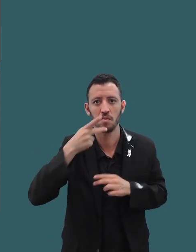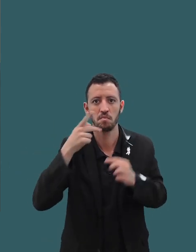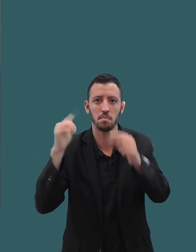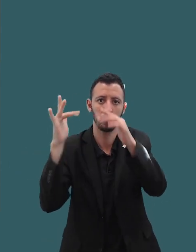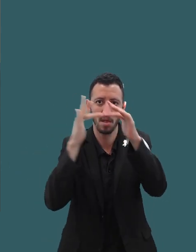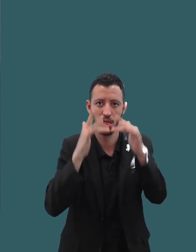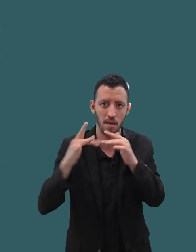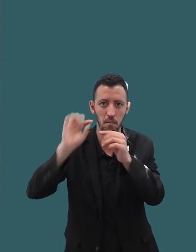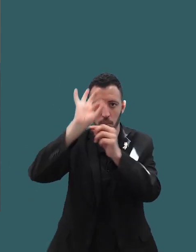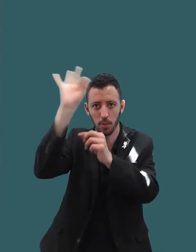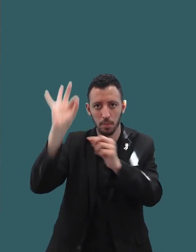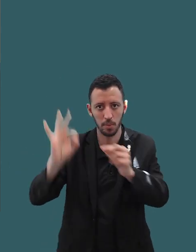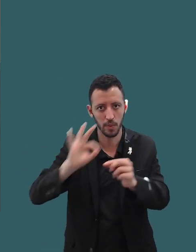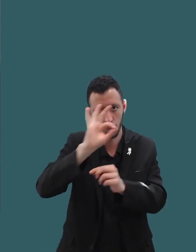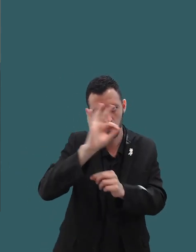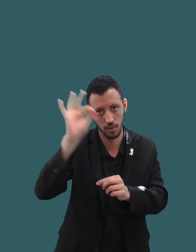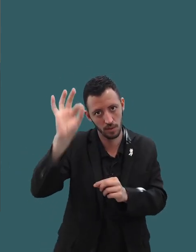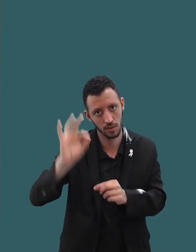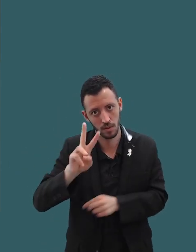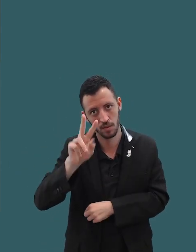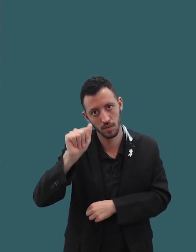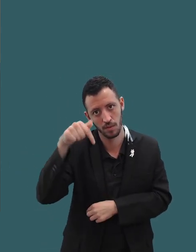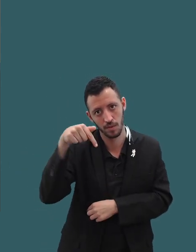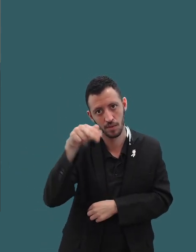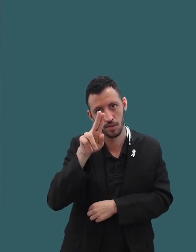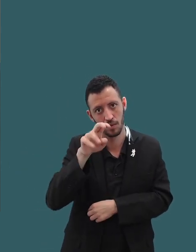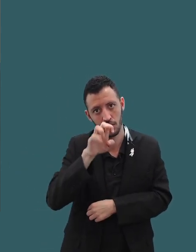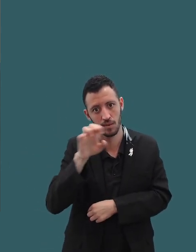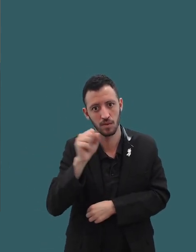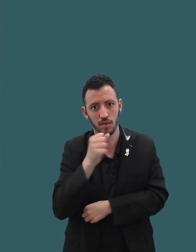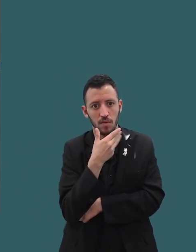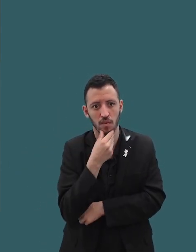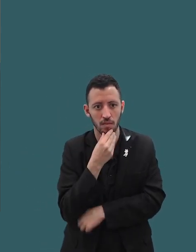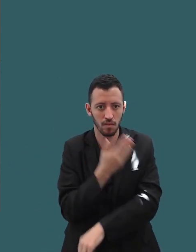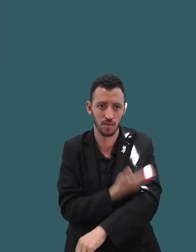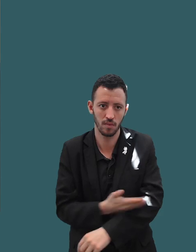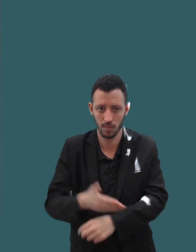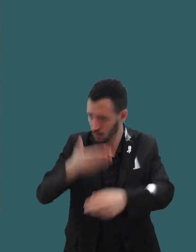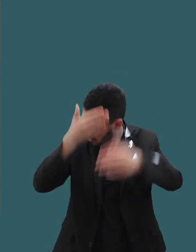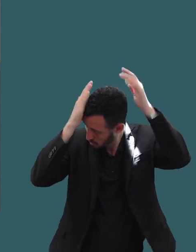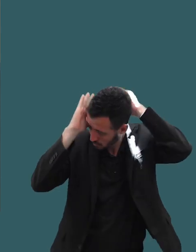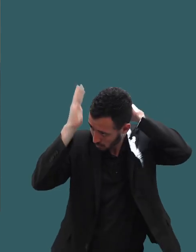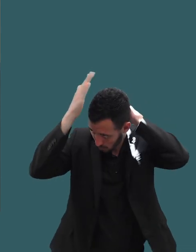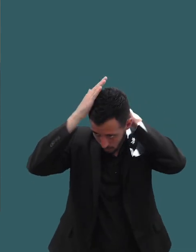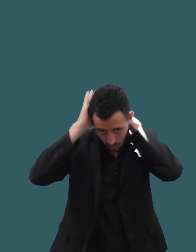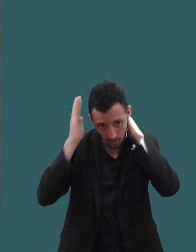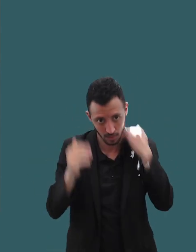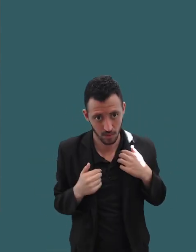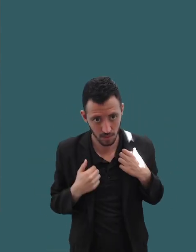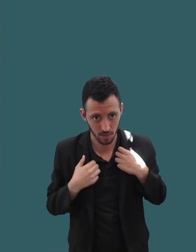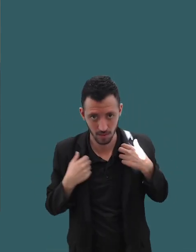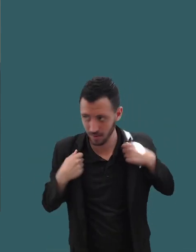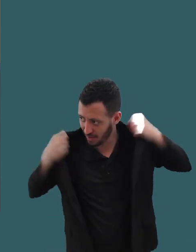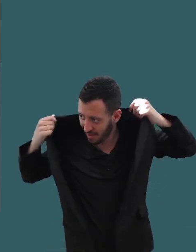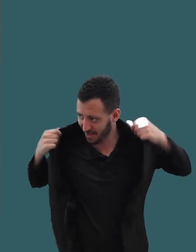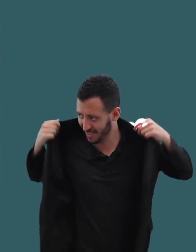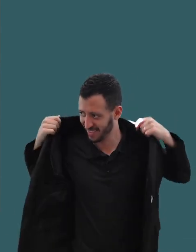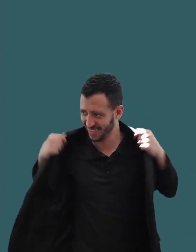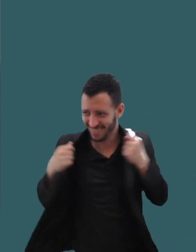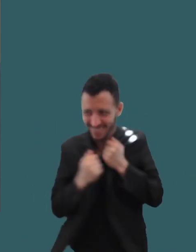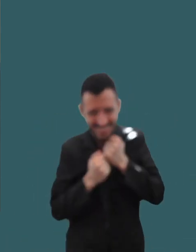conectadas. Wagner Vasconcelos, homem branco de cabelos prateados.